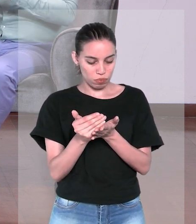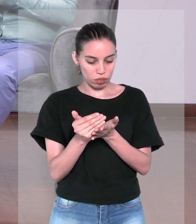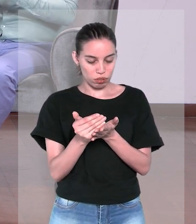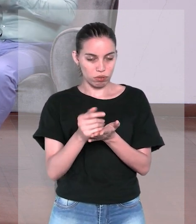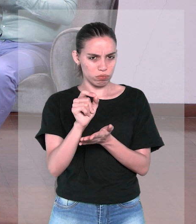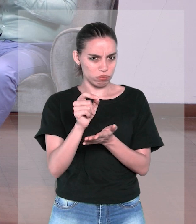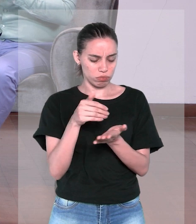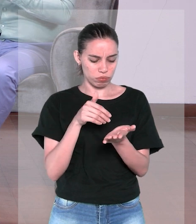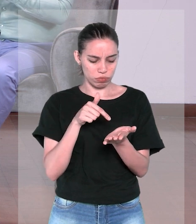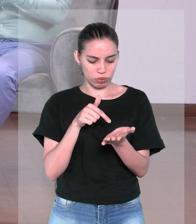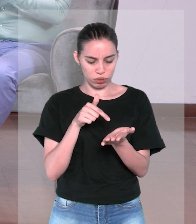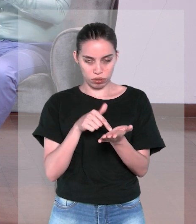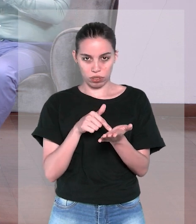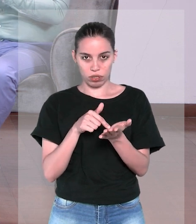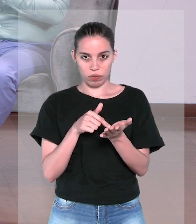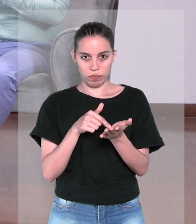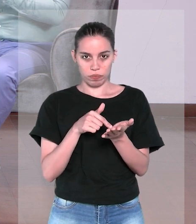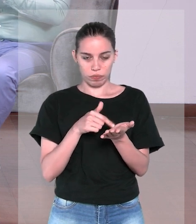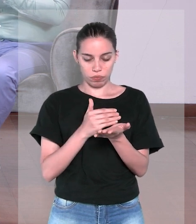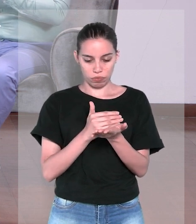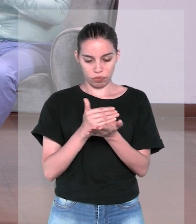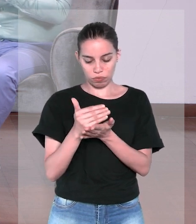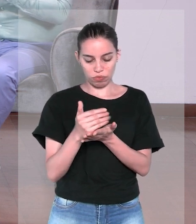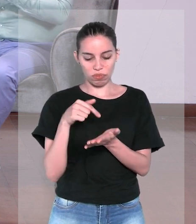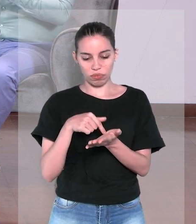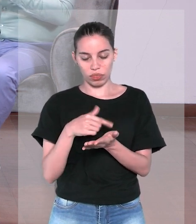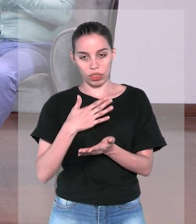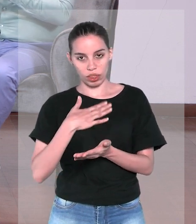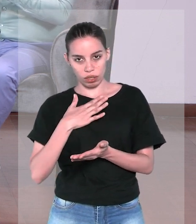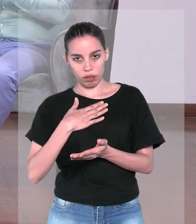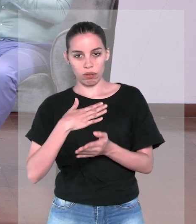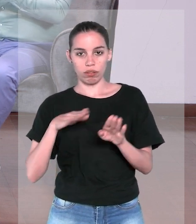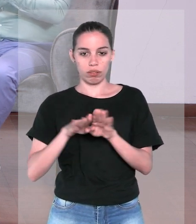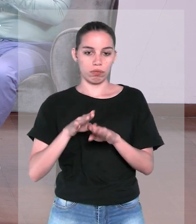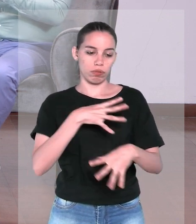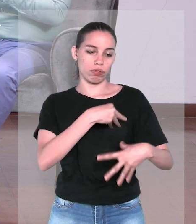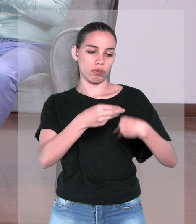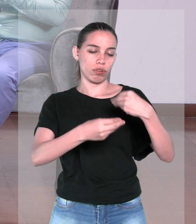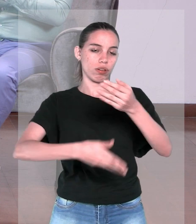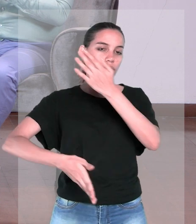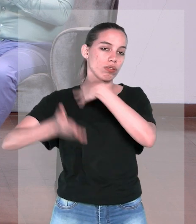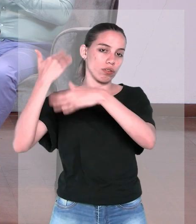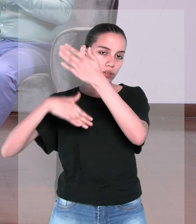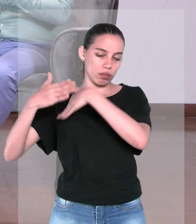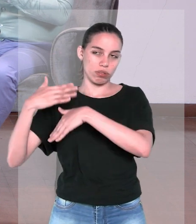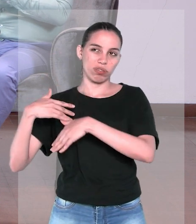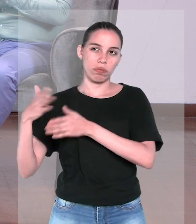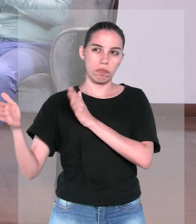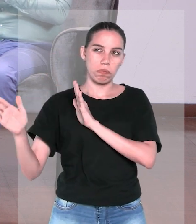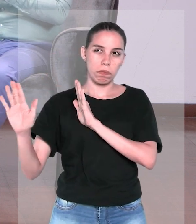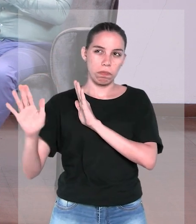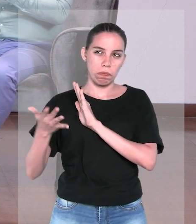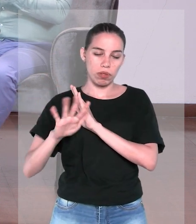gerações anteriores têm um ponto de convergência, que eu chamo no meu livro de entelequia. Essa palavra não é